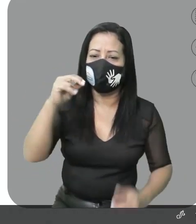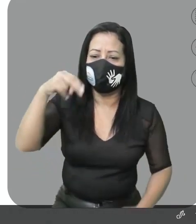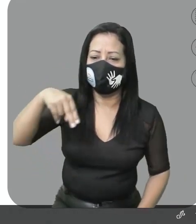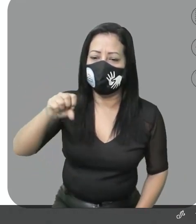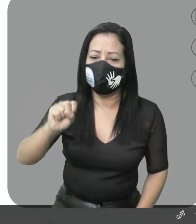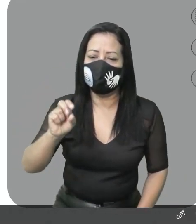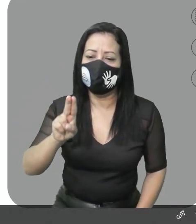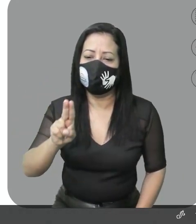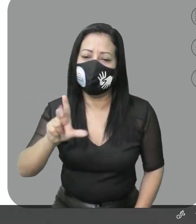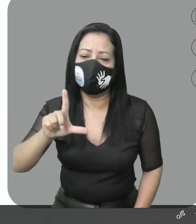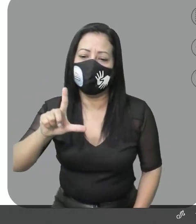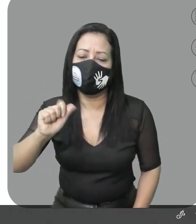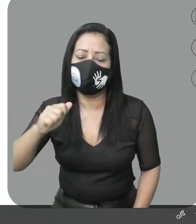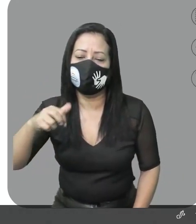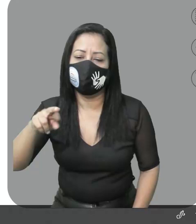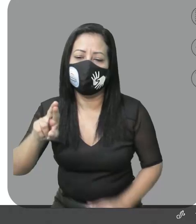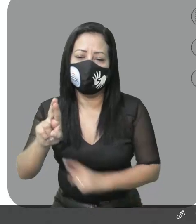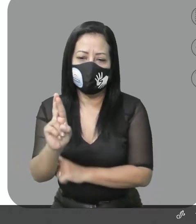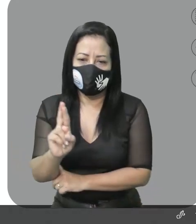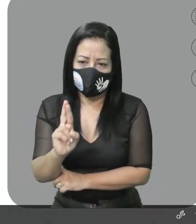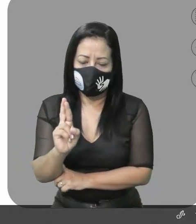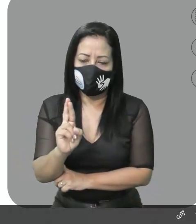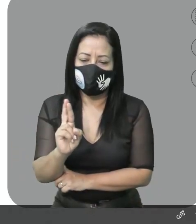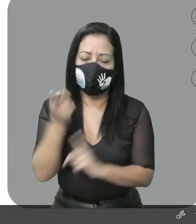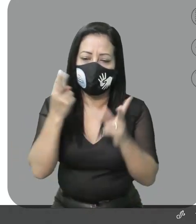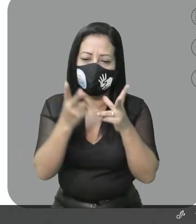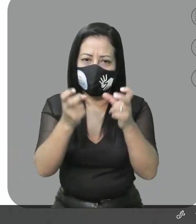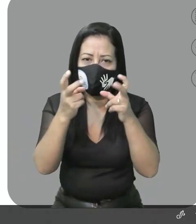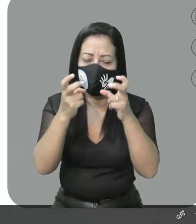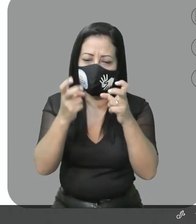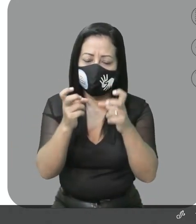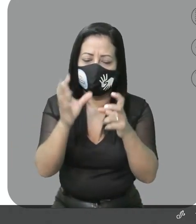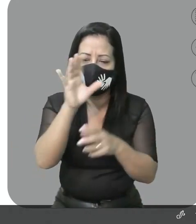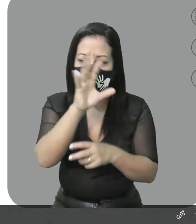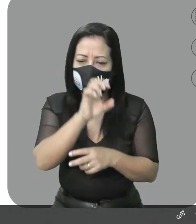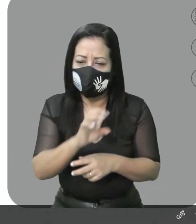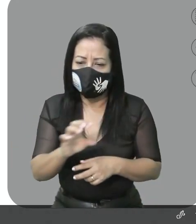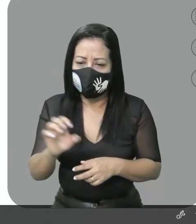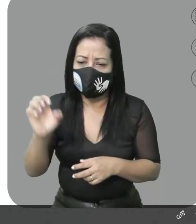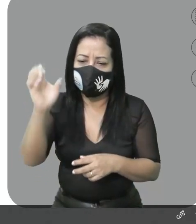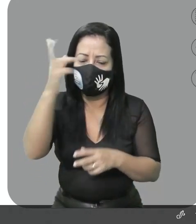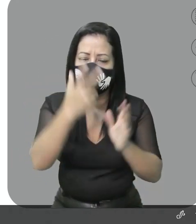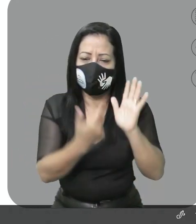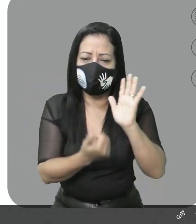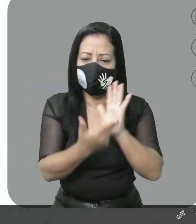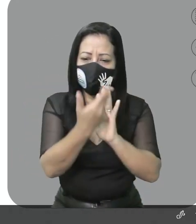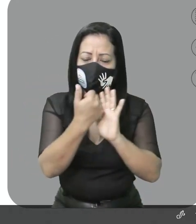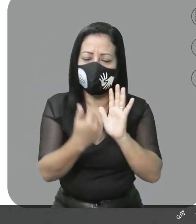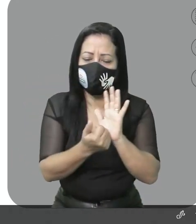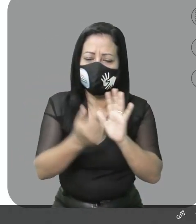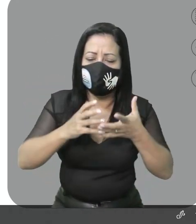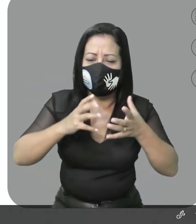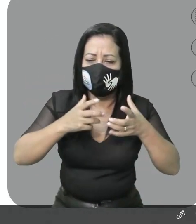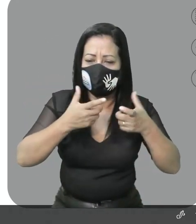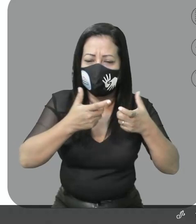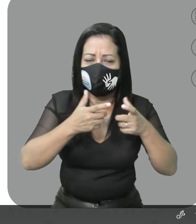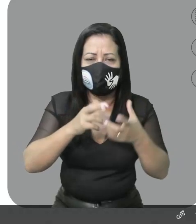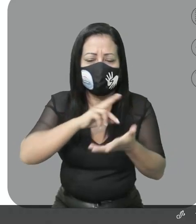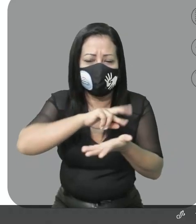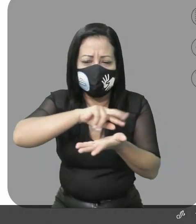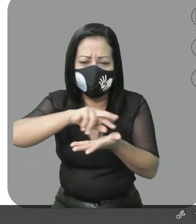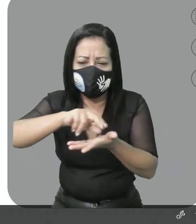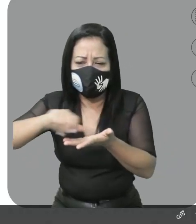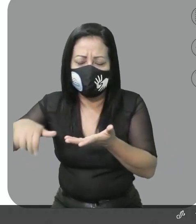na Grécia. Nós percebemos naqueles mapas da aula de ontem que eram várias ilhas que formavam essa